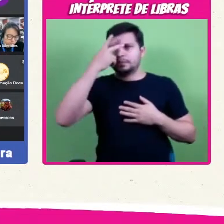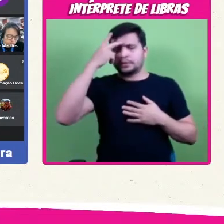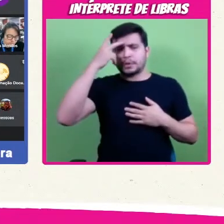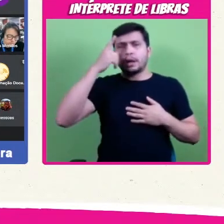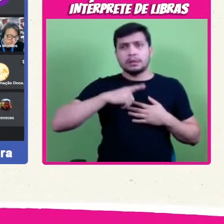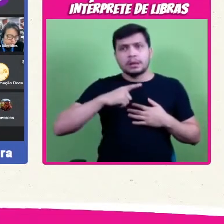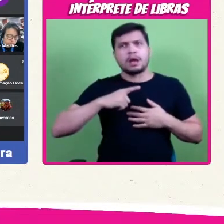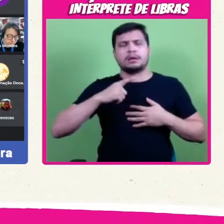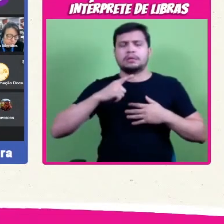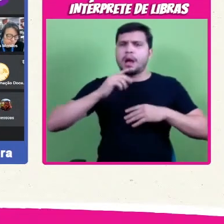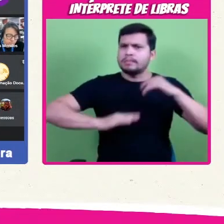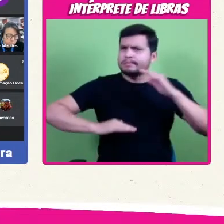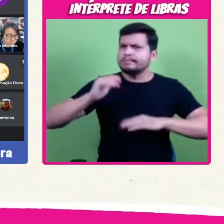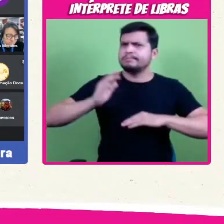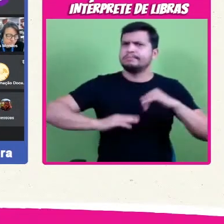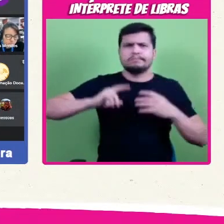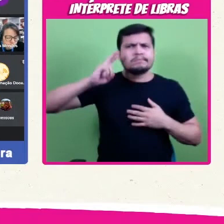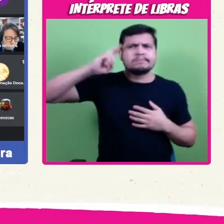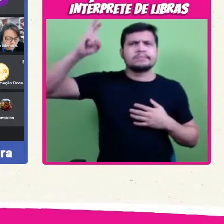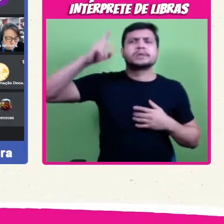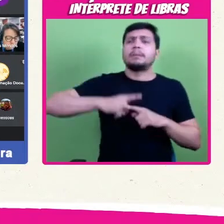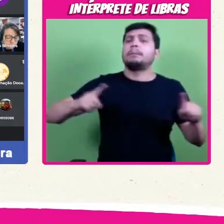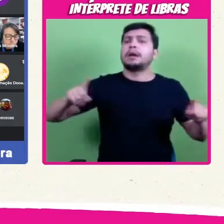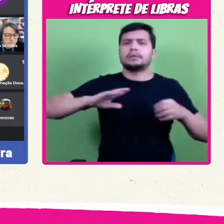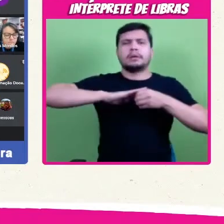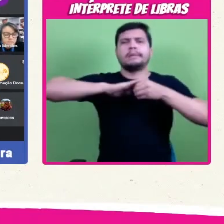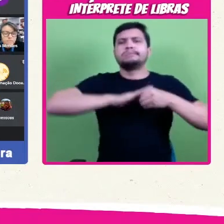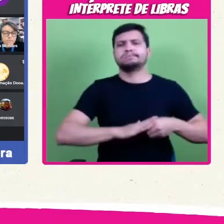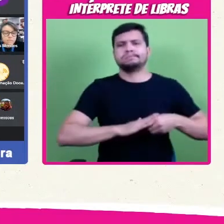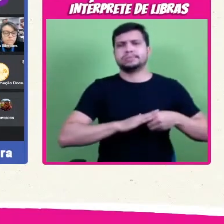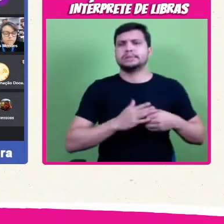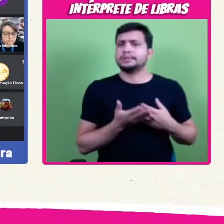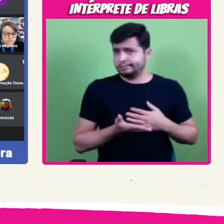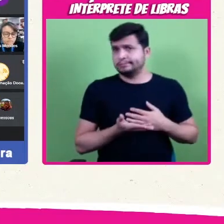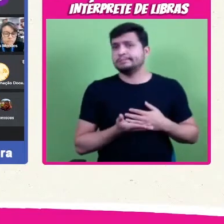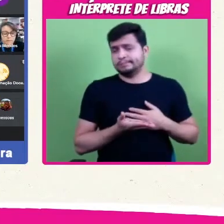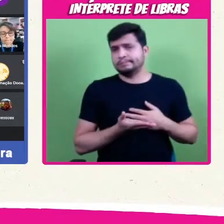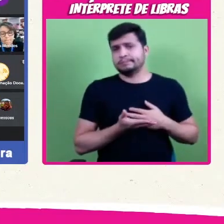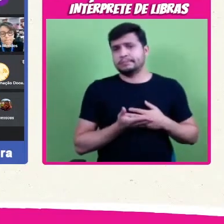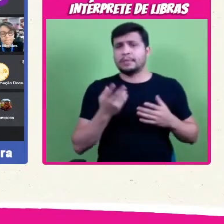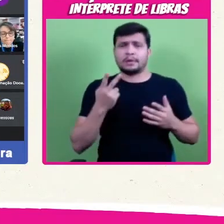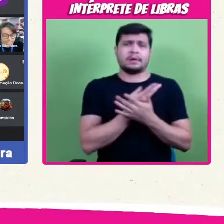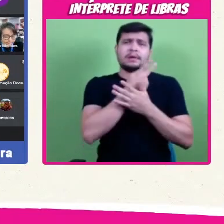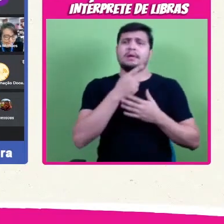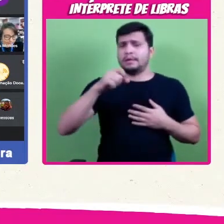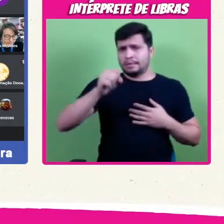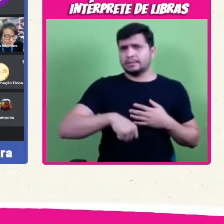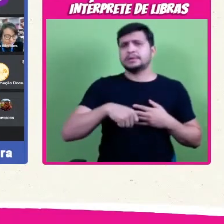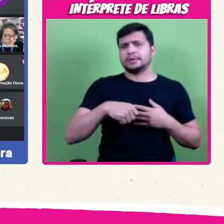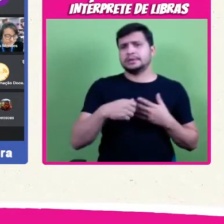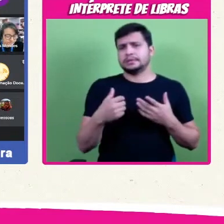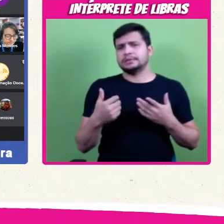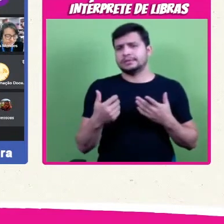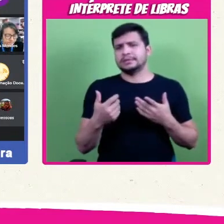não têm onde desenvolver, né? Ela pode ter uma assistência ali e